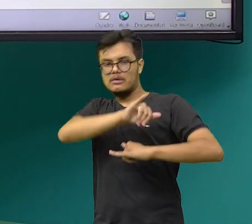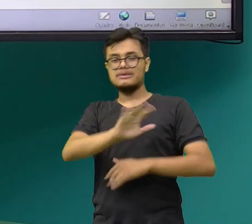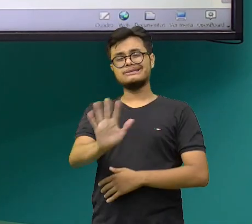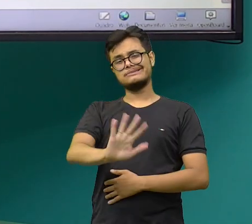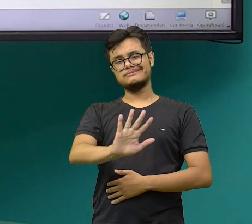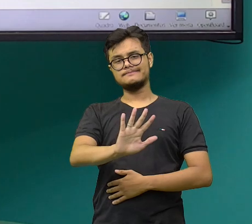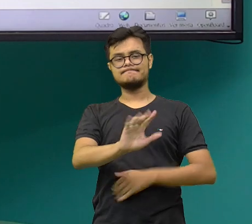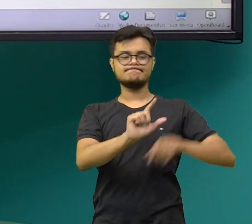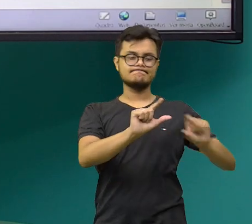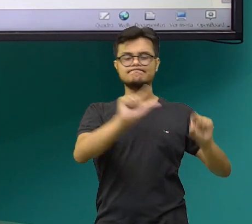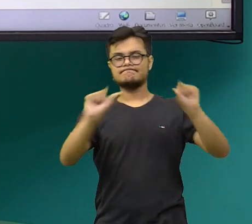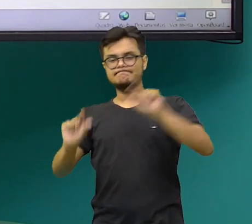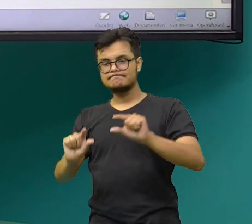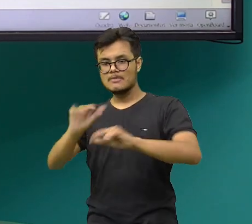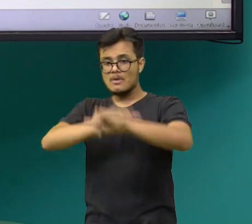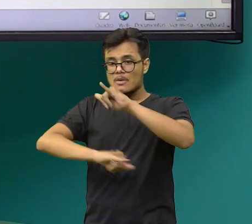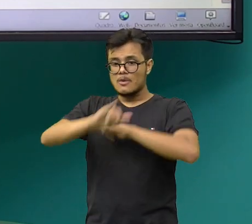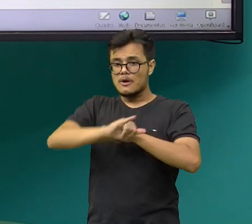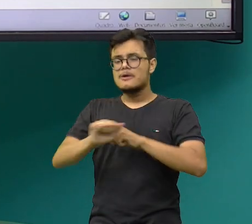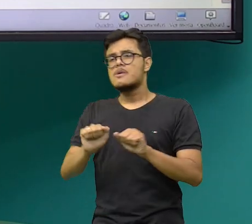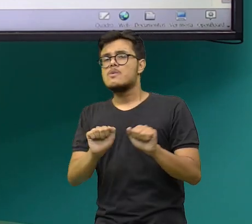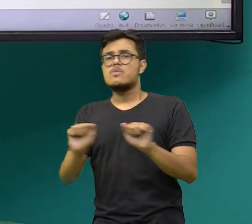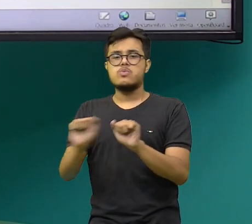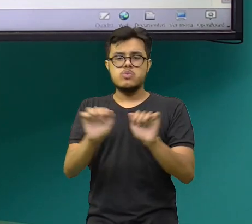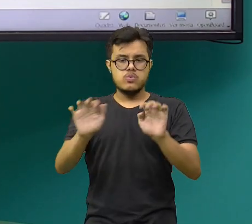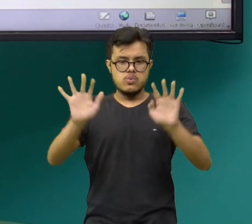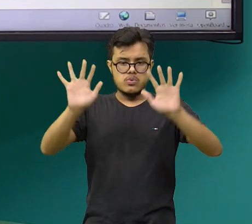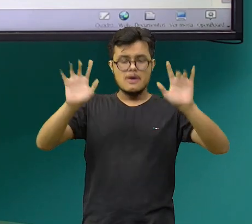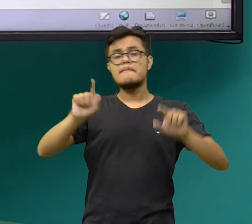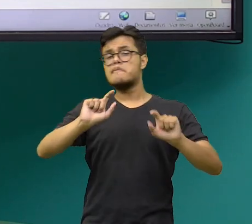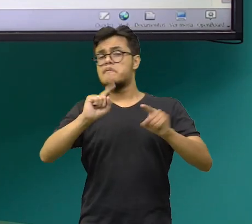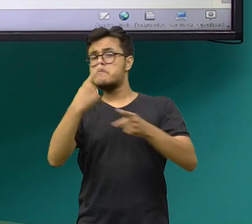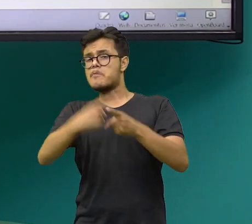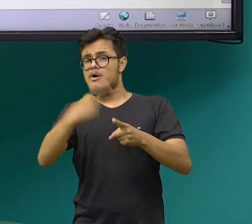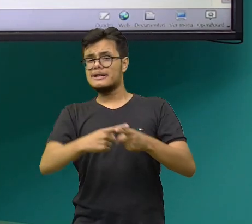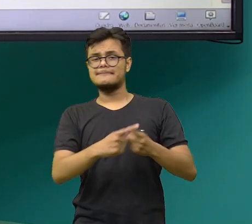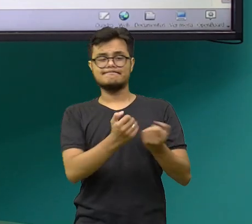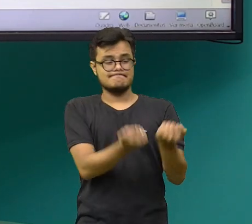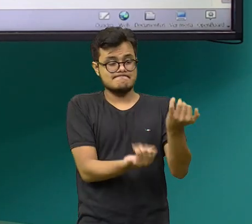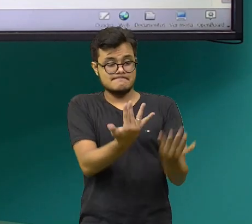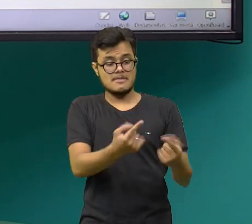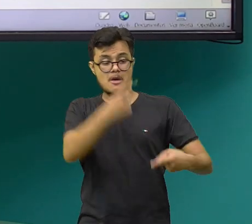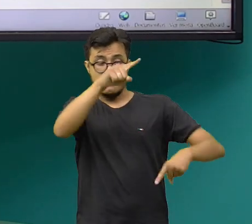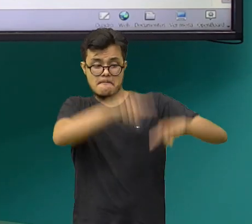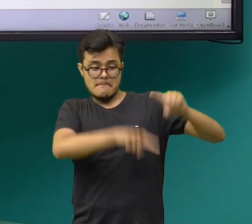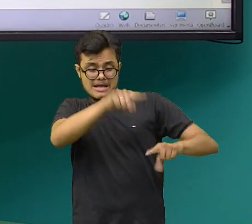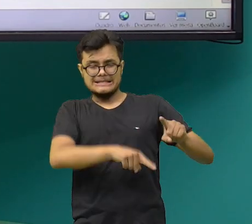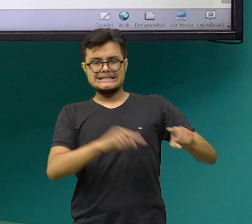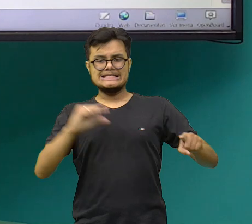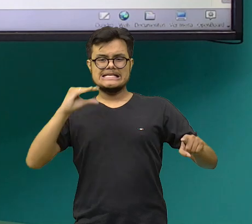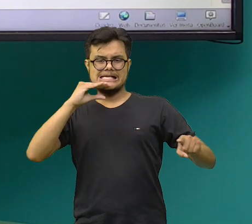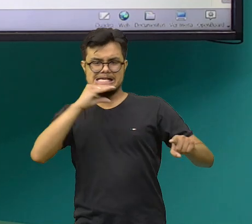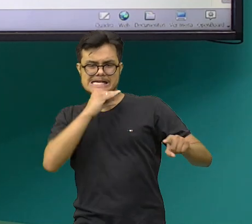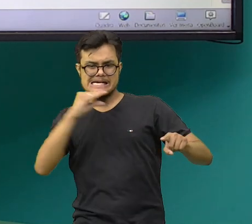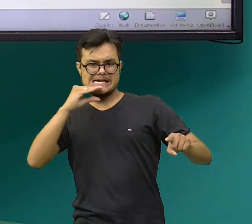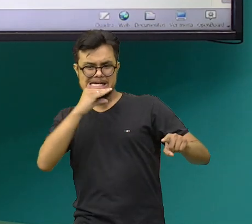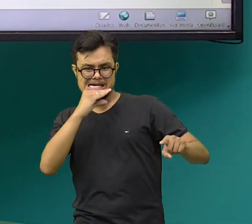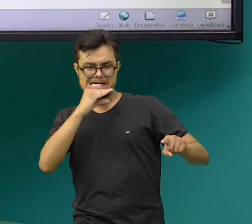acontece para o meio ambiente devido ao aquecimento dos materiais. E isso é um princípio, é uma lei da